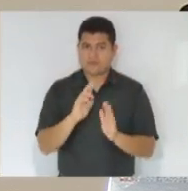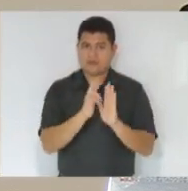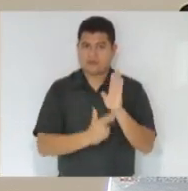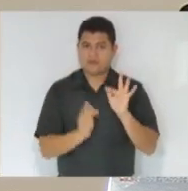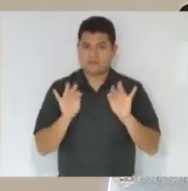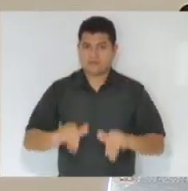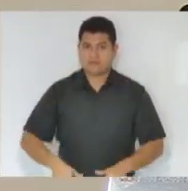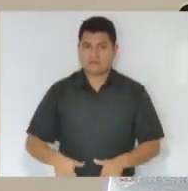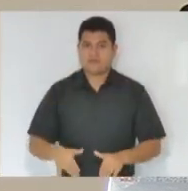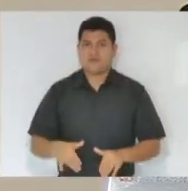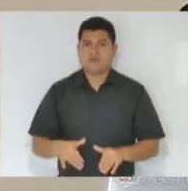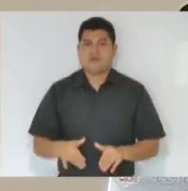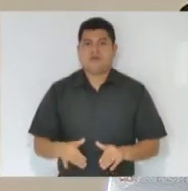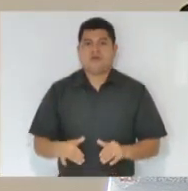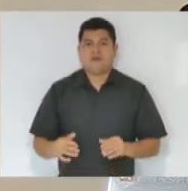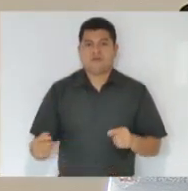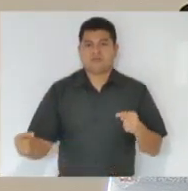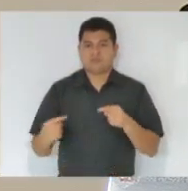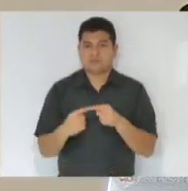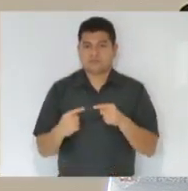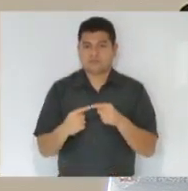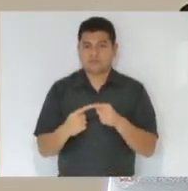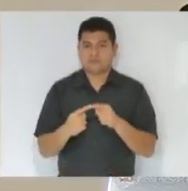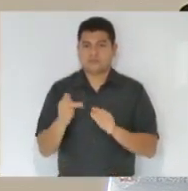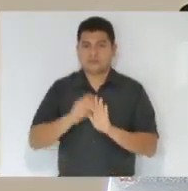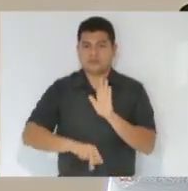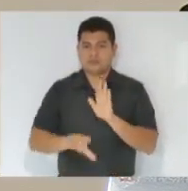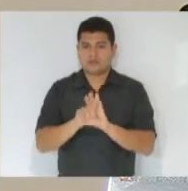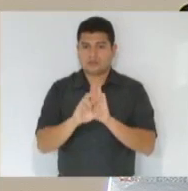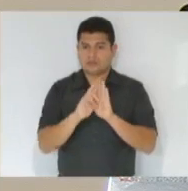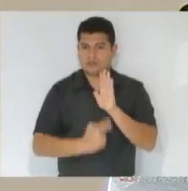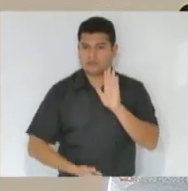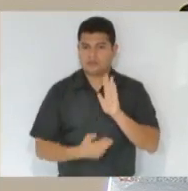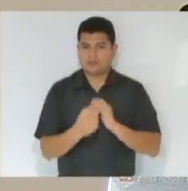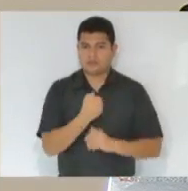finais exaradas ao projeto de resolução número